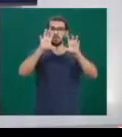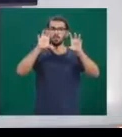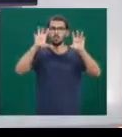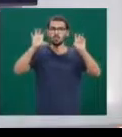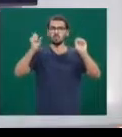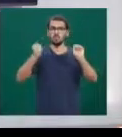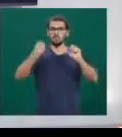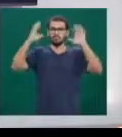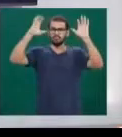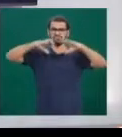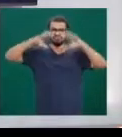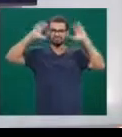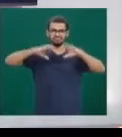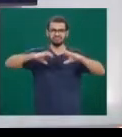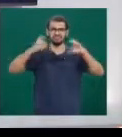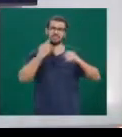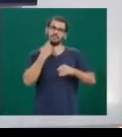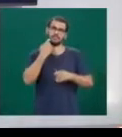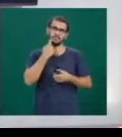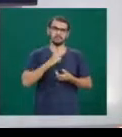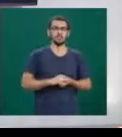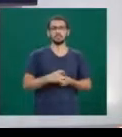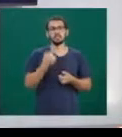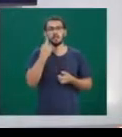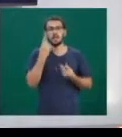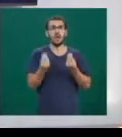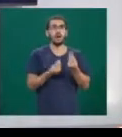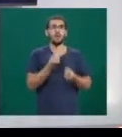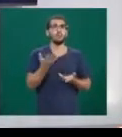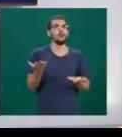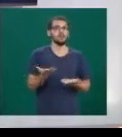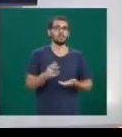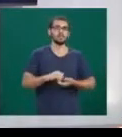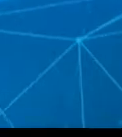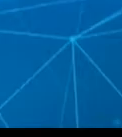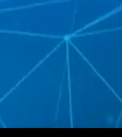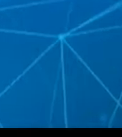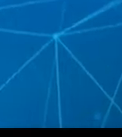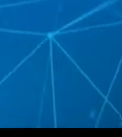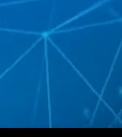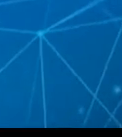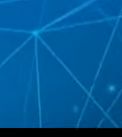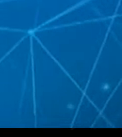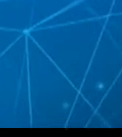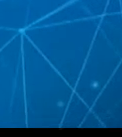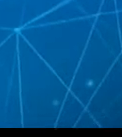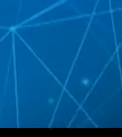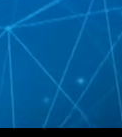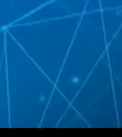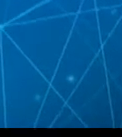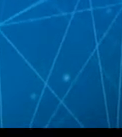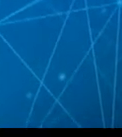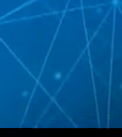Deve chover nesta sexta-feira. A previsão completa você vê agora no mapa.